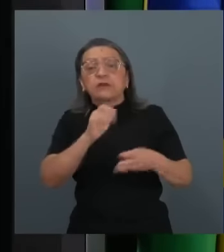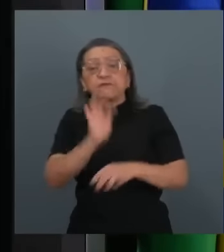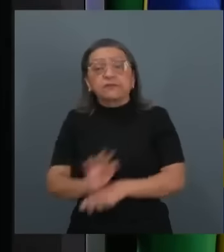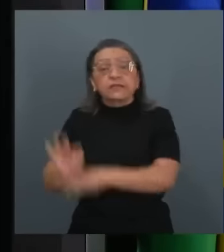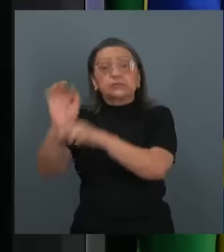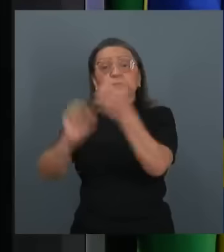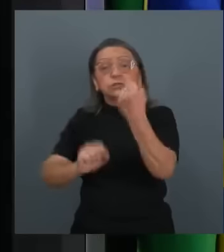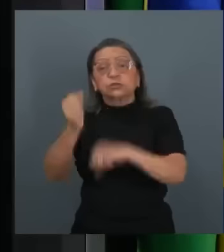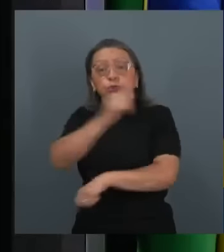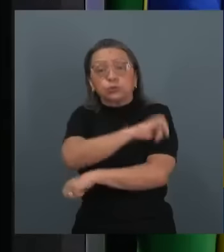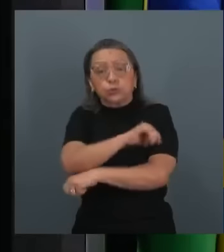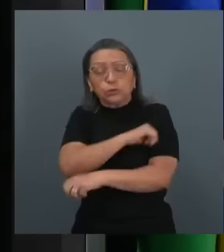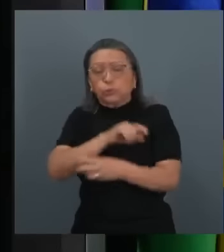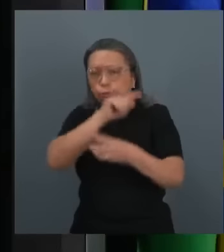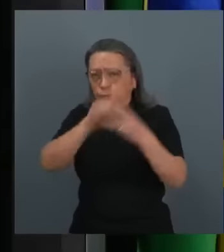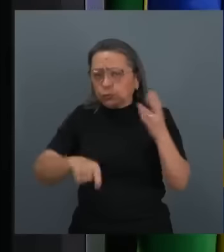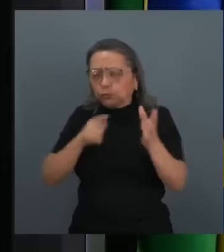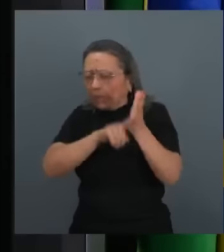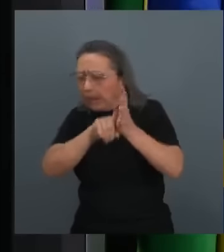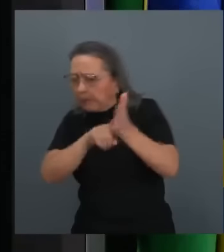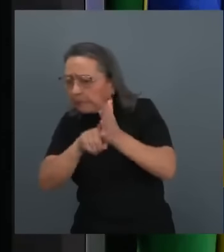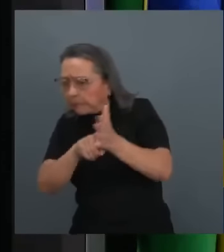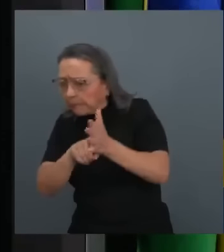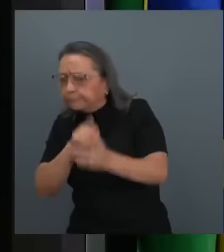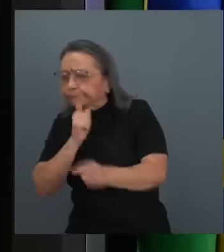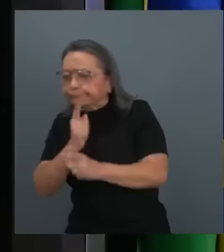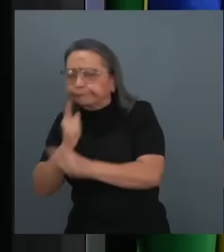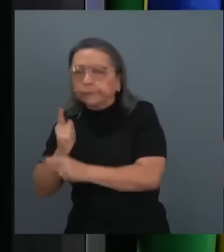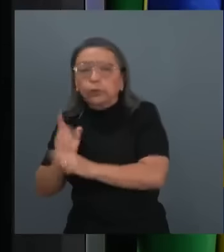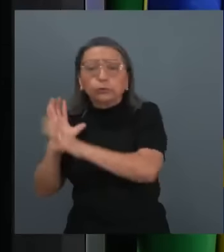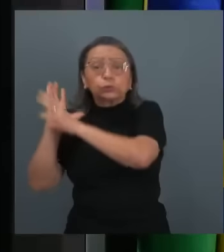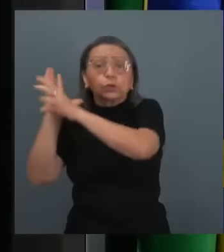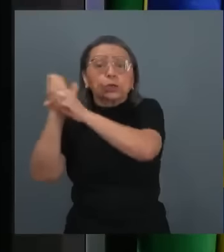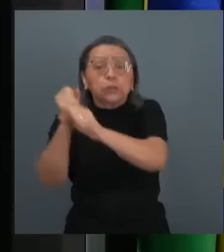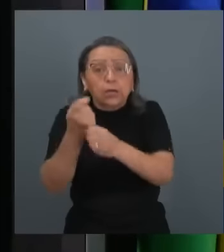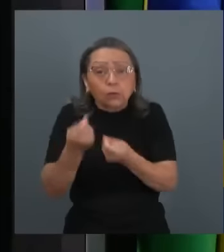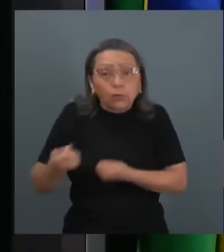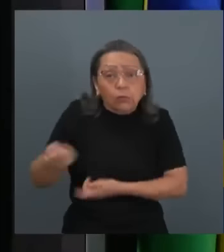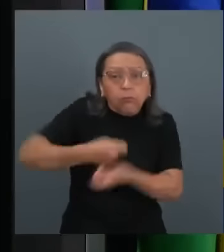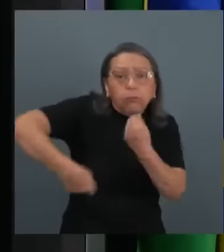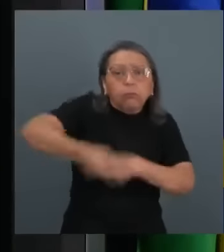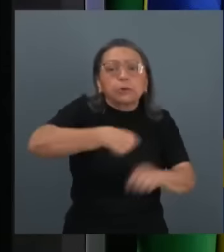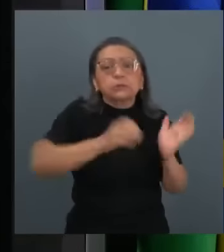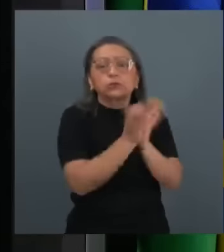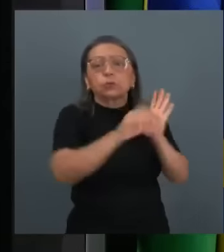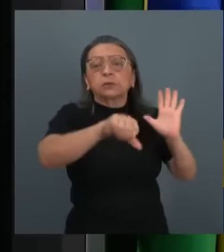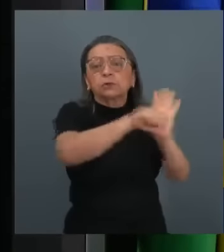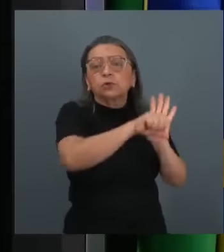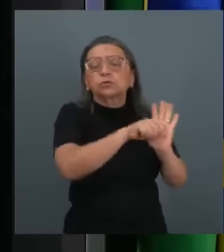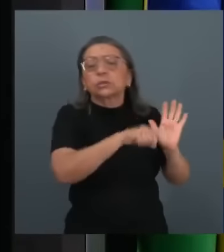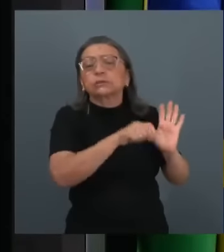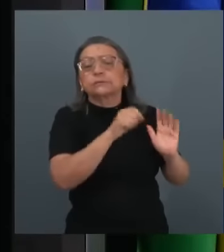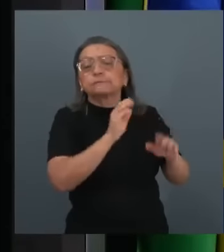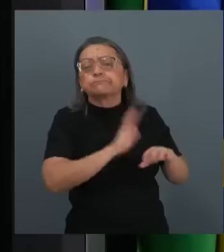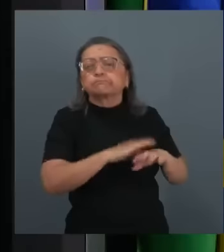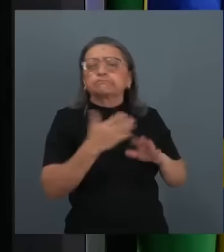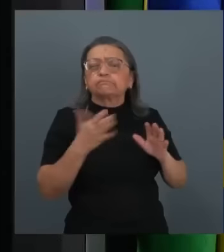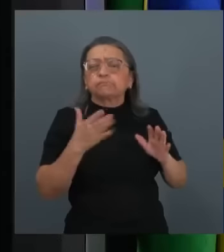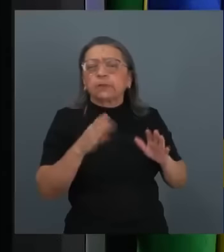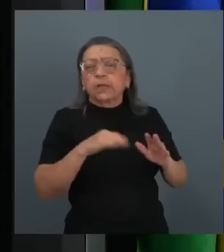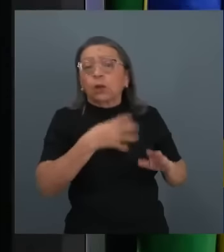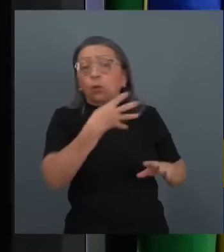das Indústrias do Rio de Janeiro, o volume total econômico movimentado por essas facções estava estimado em